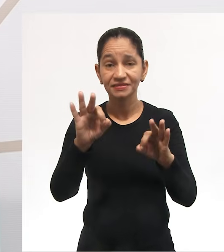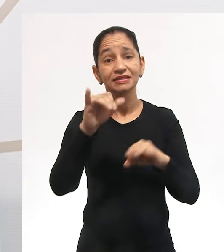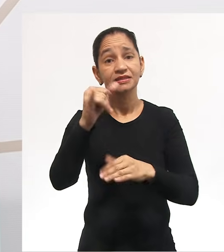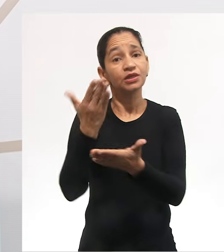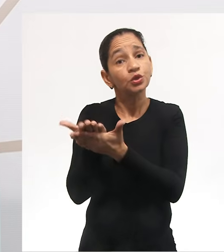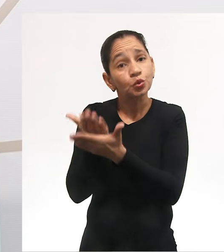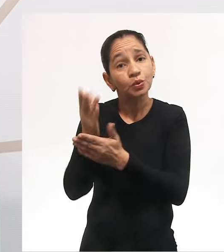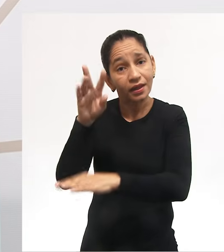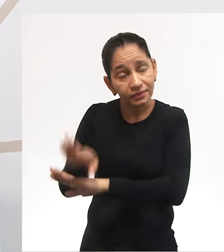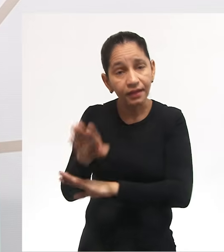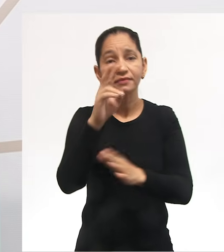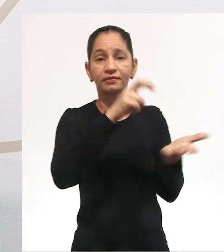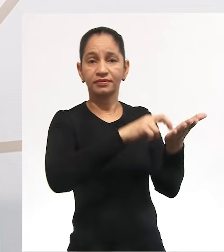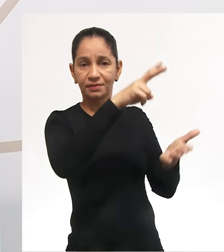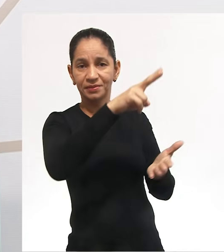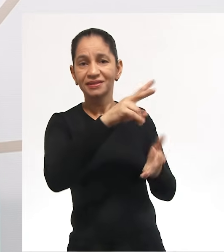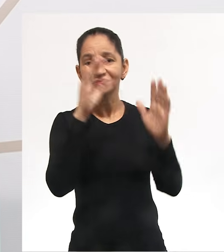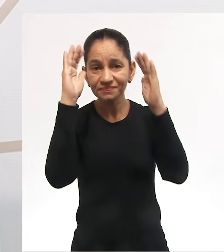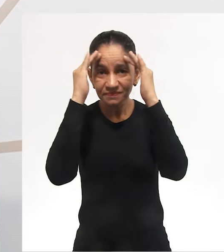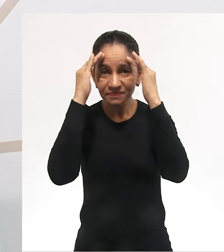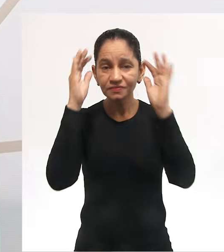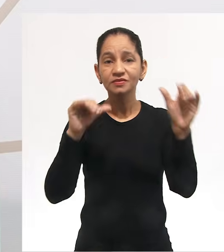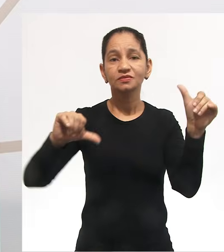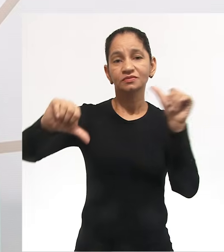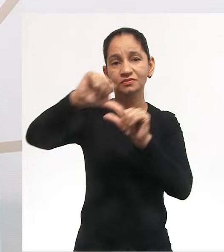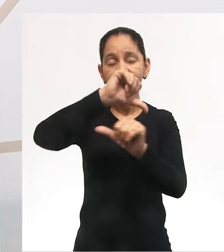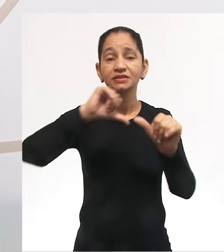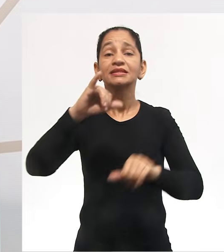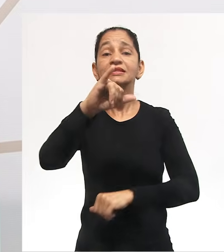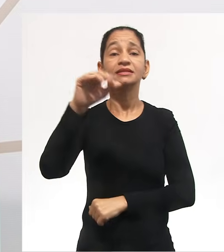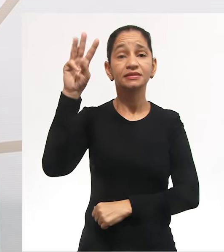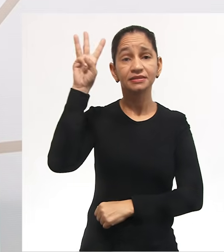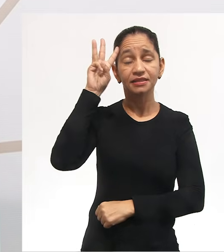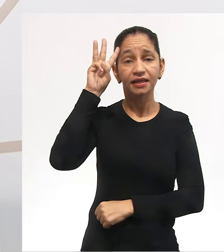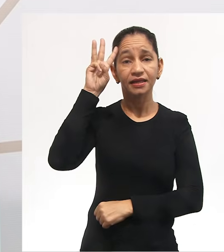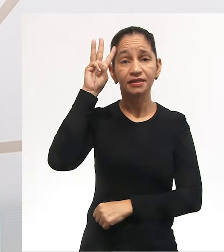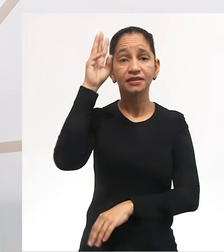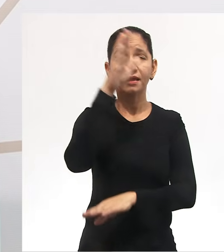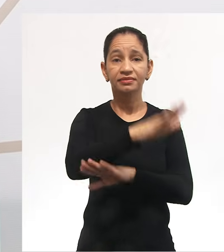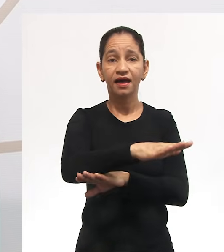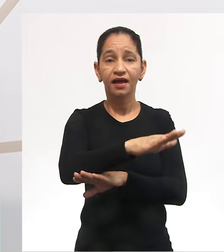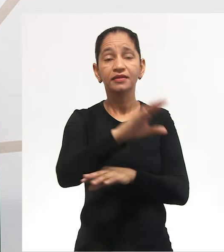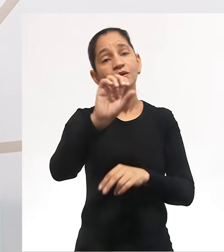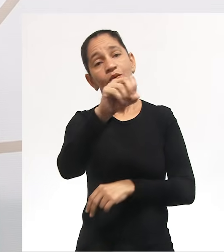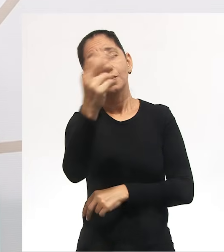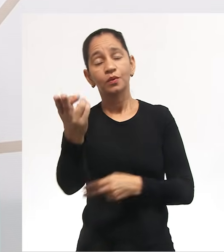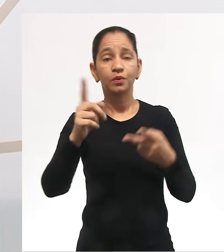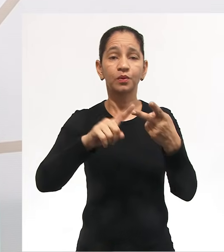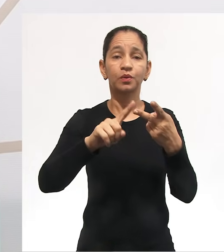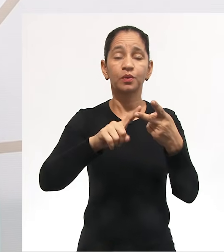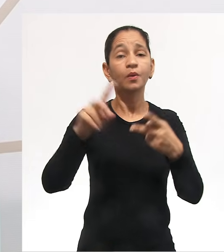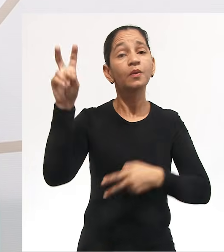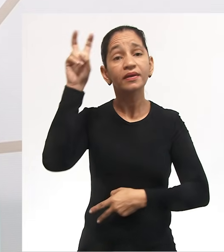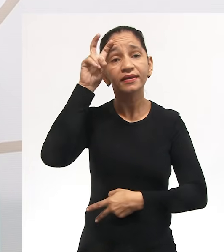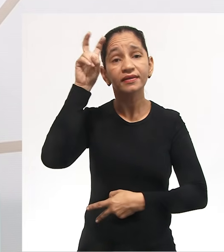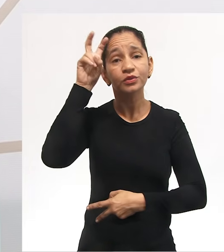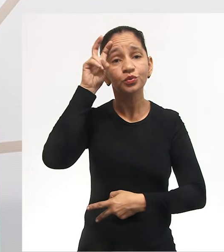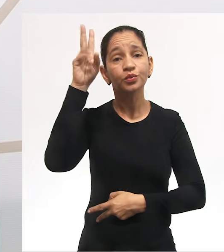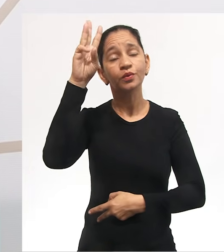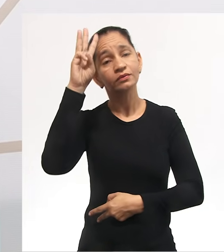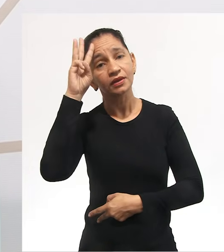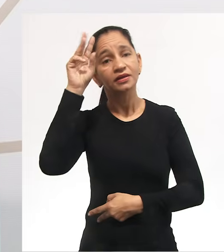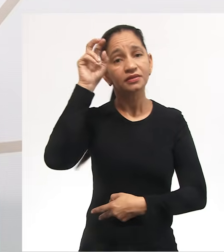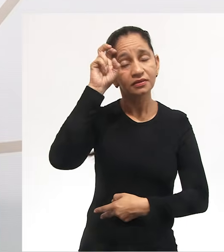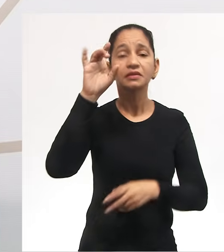no contraturno da aula dela, e aí tem 1 horinha por dia, né? Então, ela, por exemplo, ela é atendida na terça